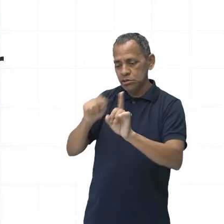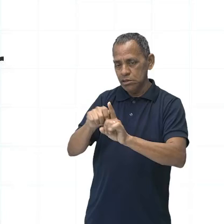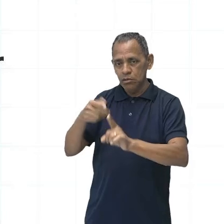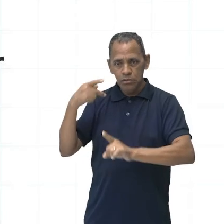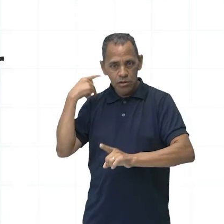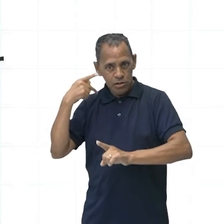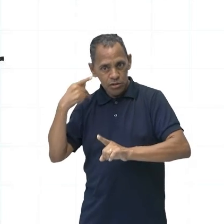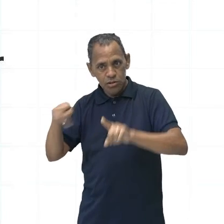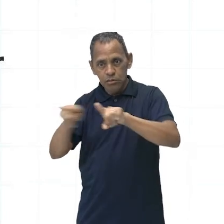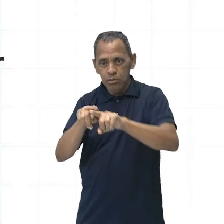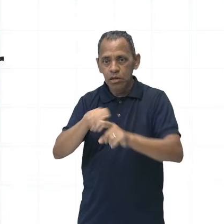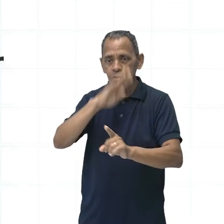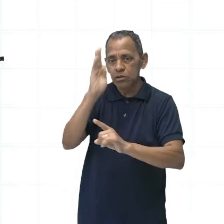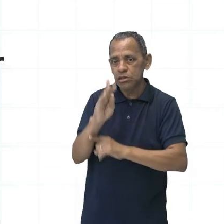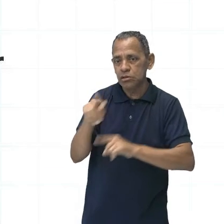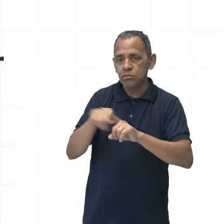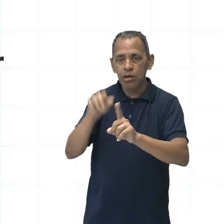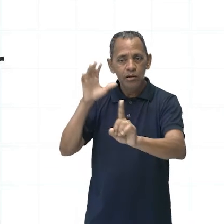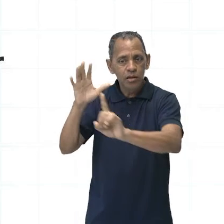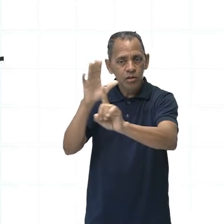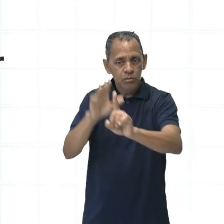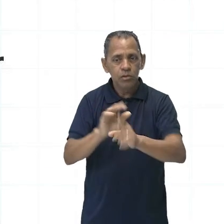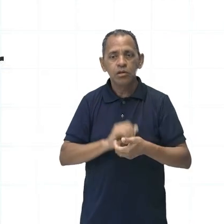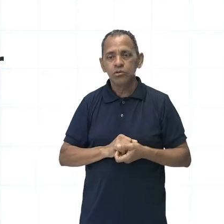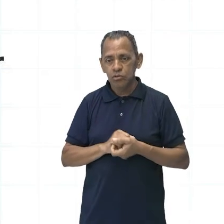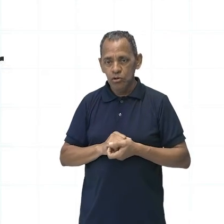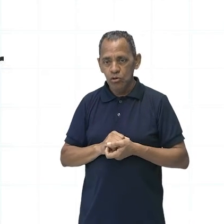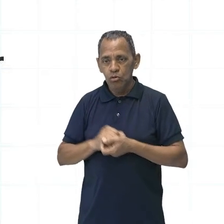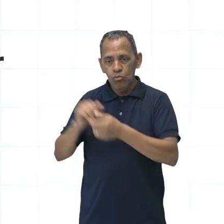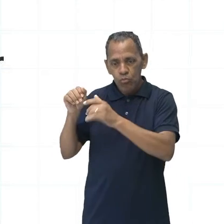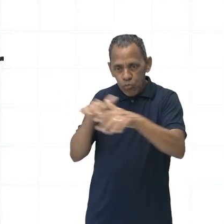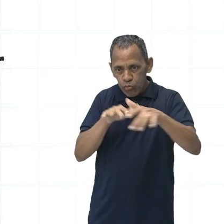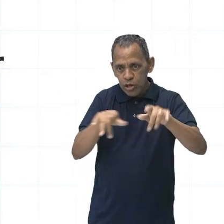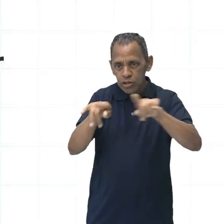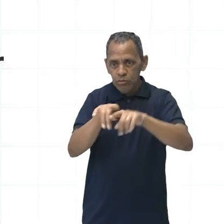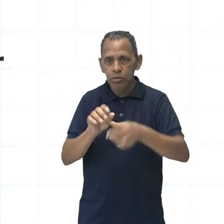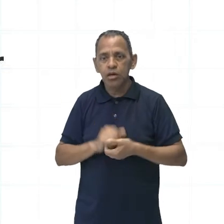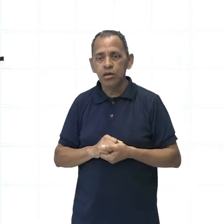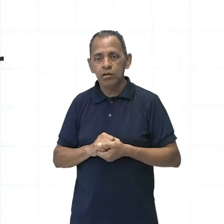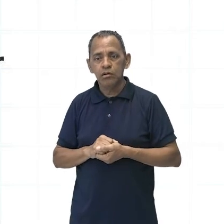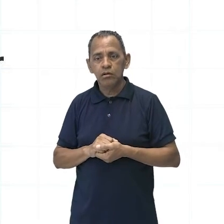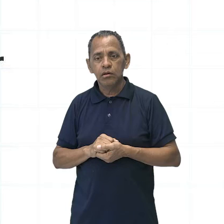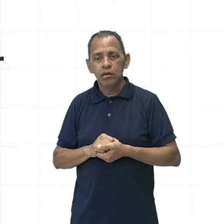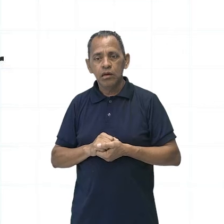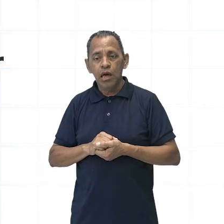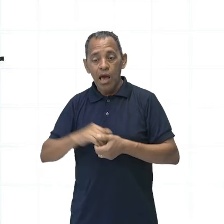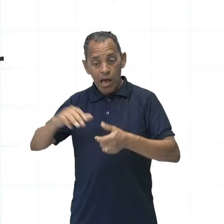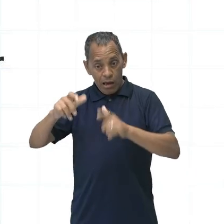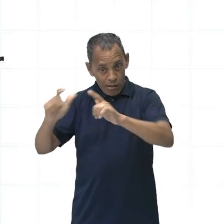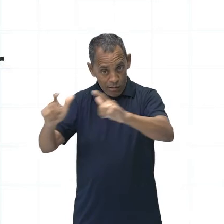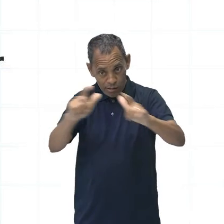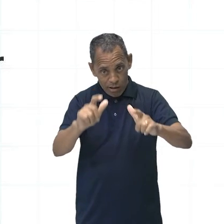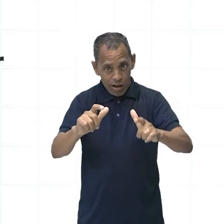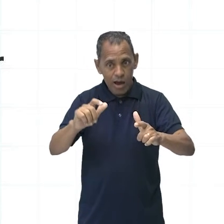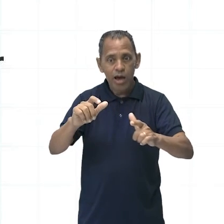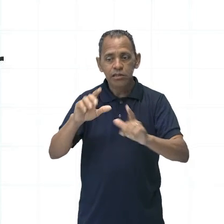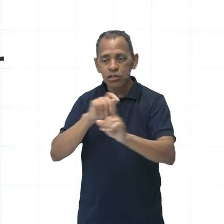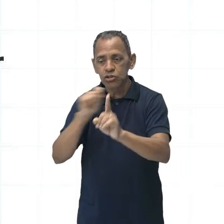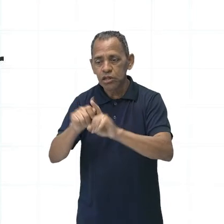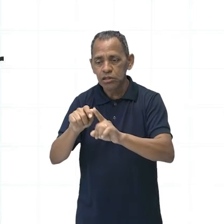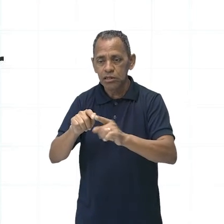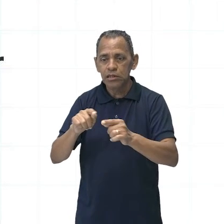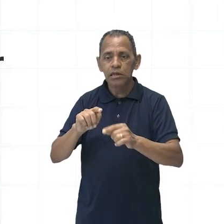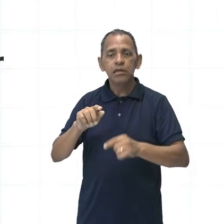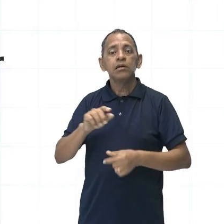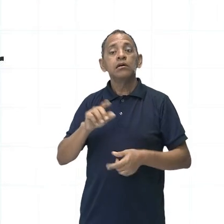Brasil, inspirando movimentos populares, articulando demandas de diversos setores da sociedade. Mesmo após o fim